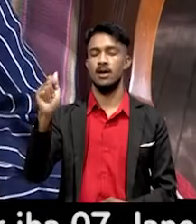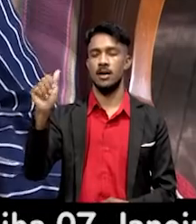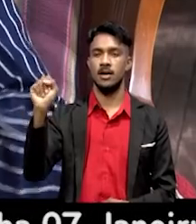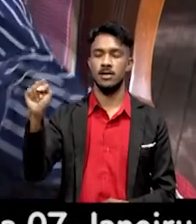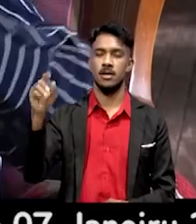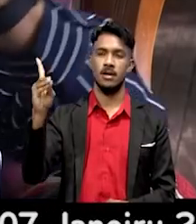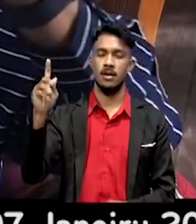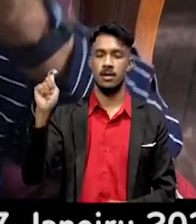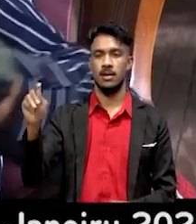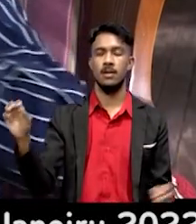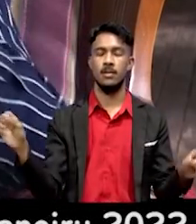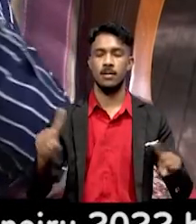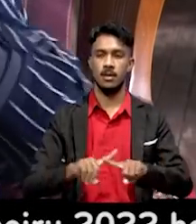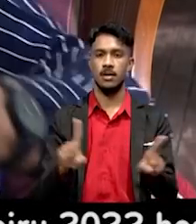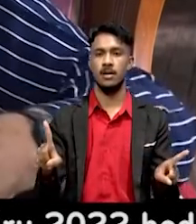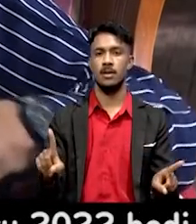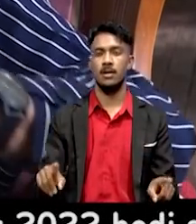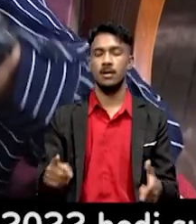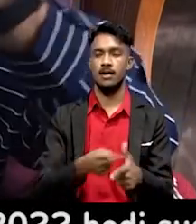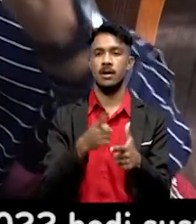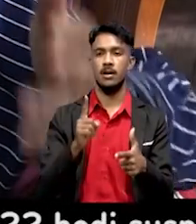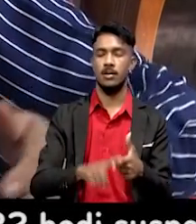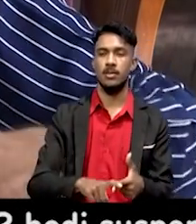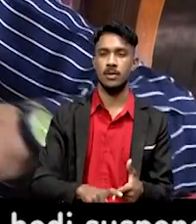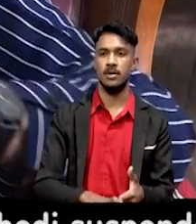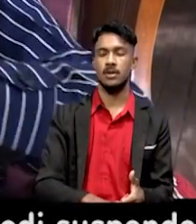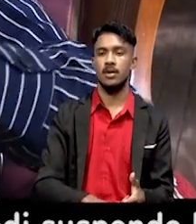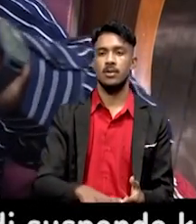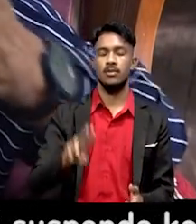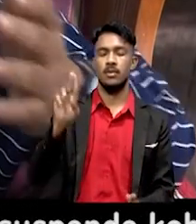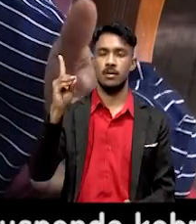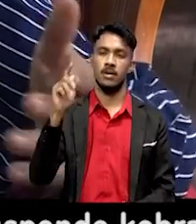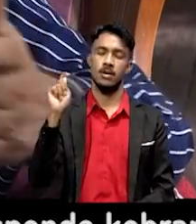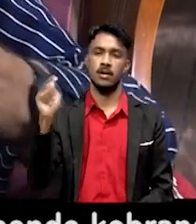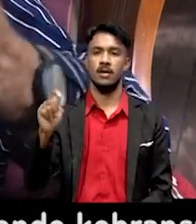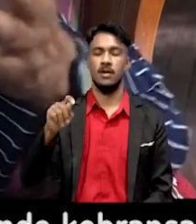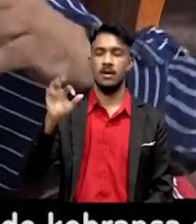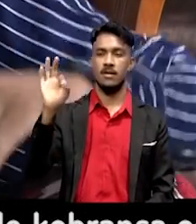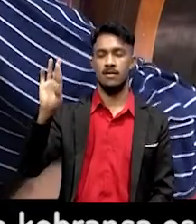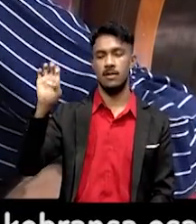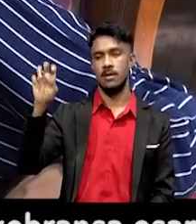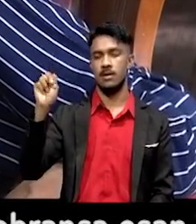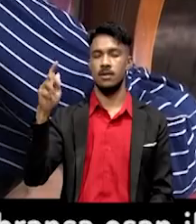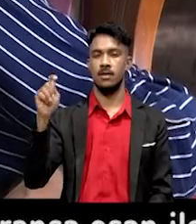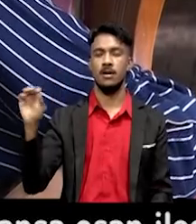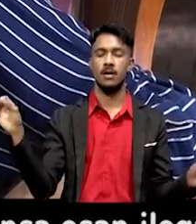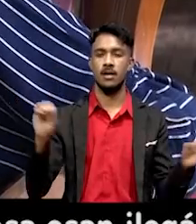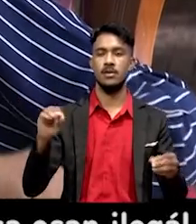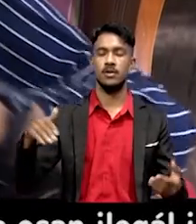Vale. Depois um dertim, frente e mudança, se ele nem outro, nem longe geração